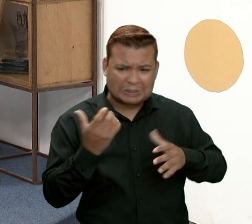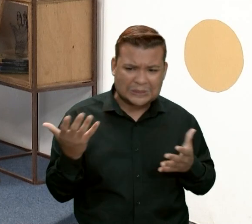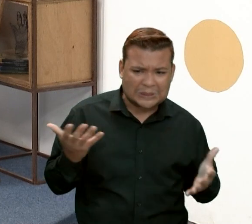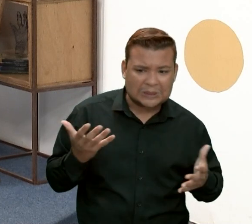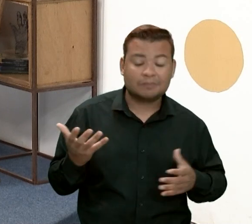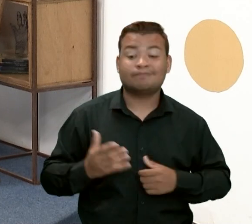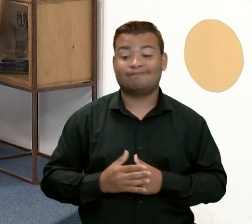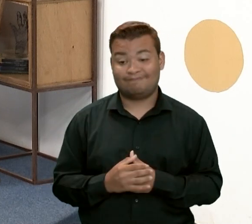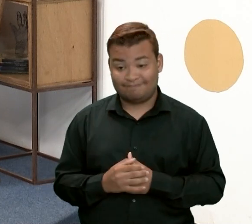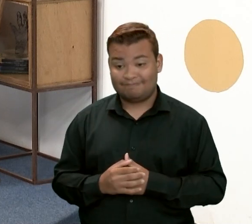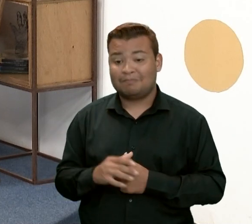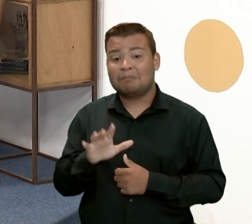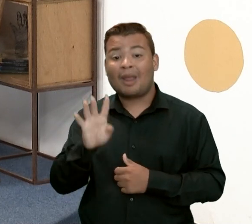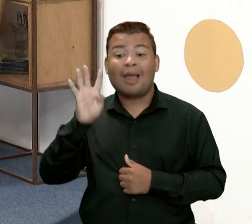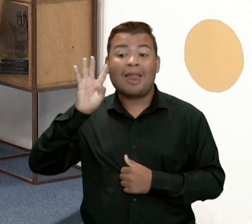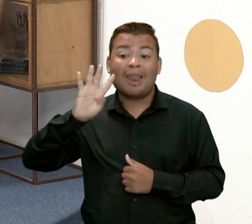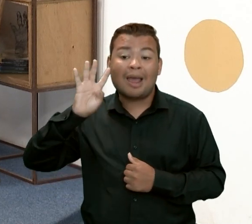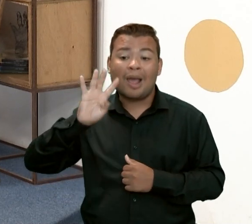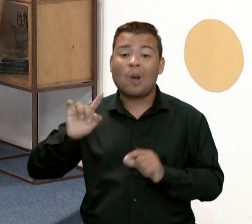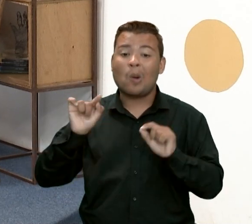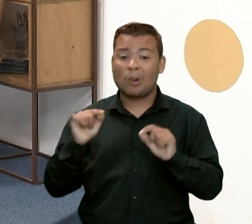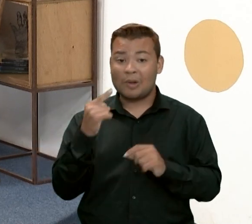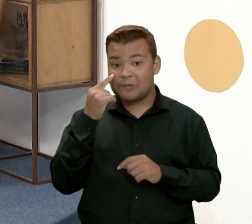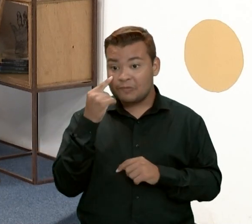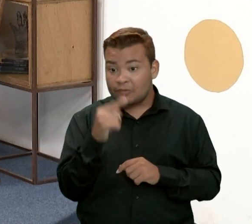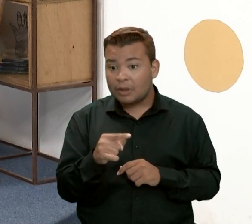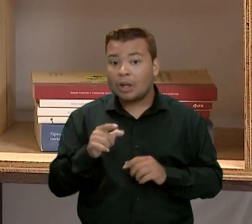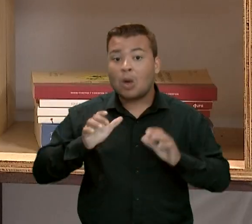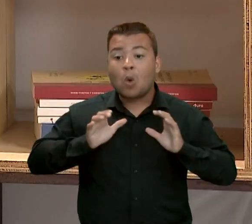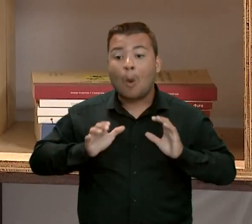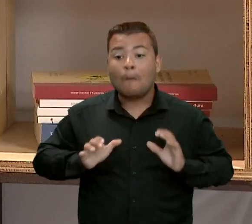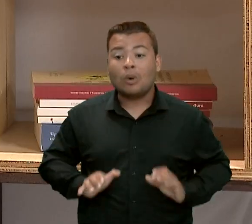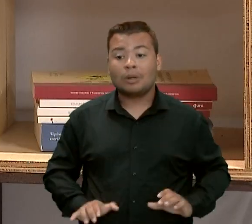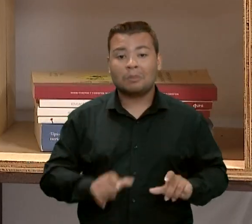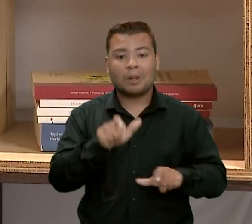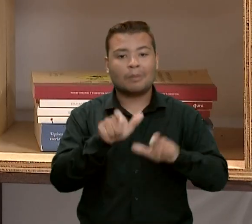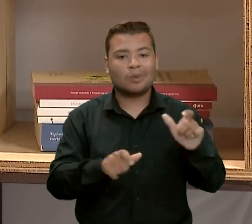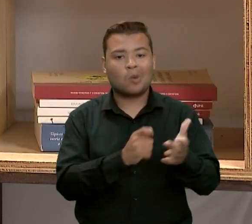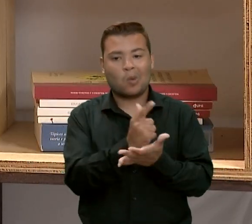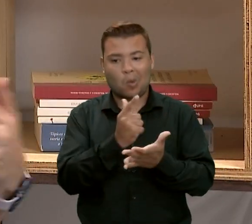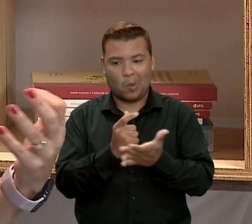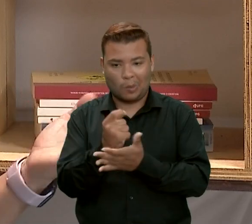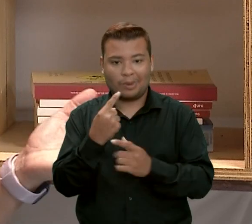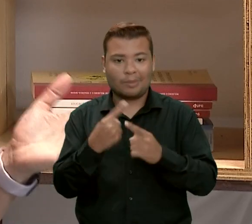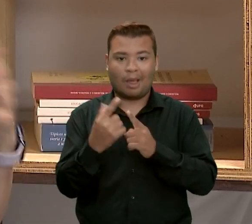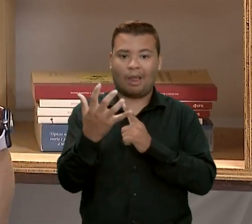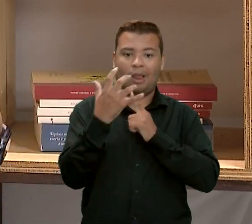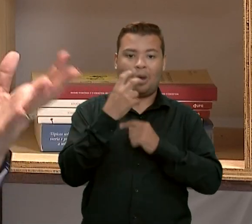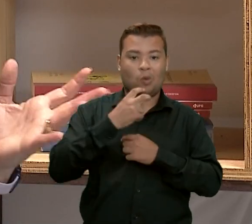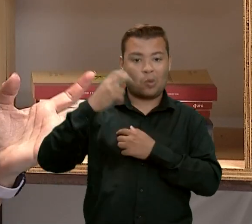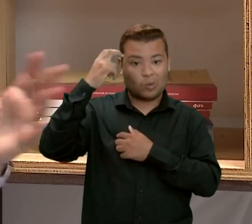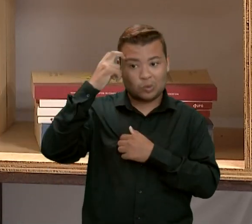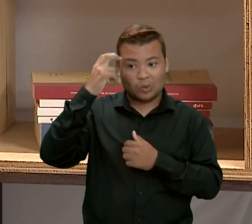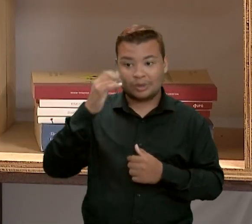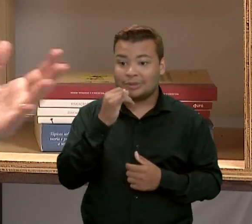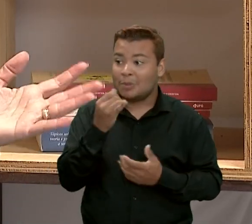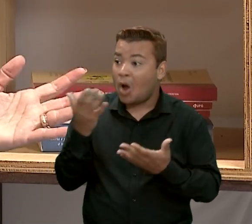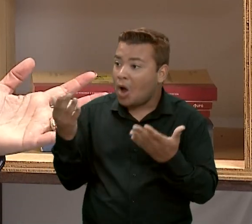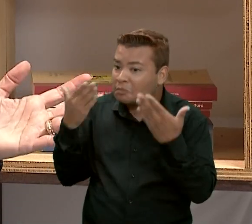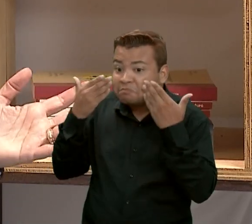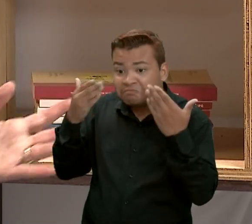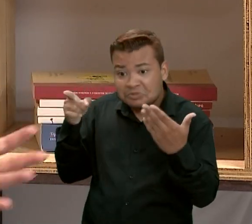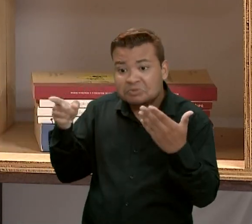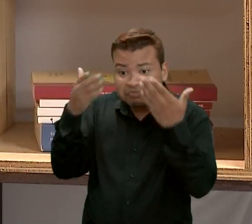gente consiga verificar, né, esse comportamento do consumidor com a cultura, né? Hoje você nos mostrou que você é